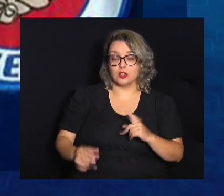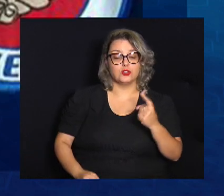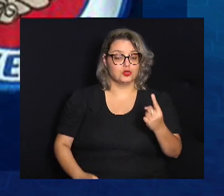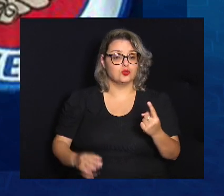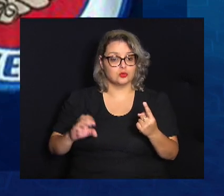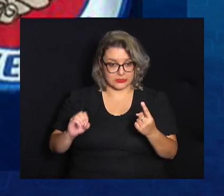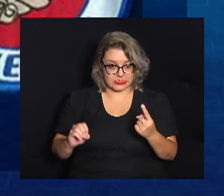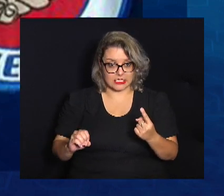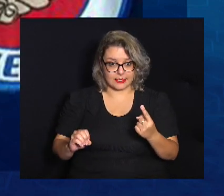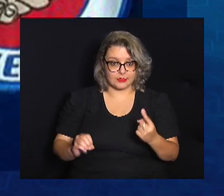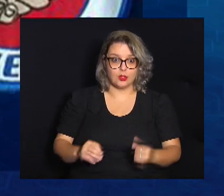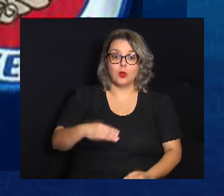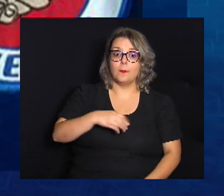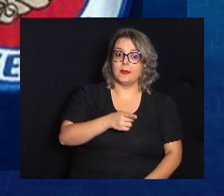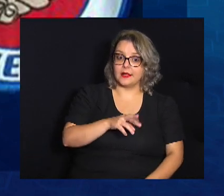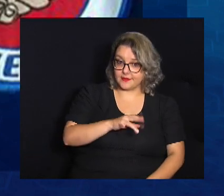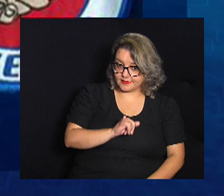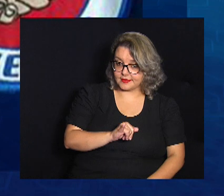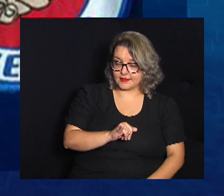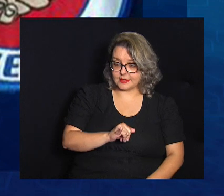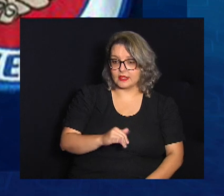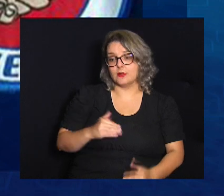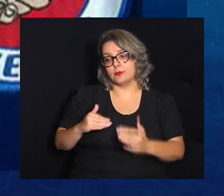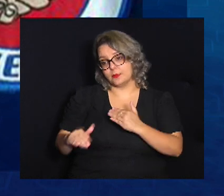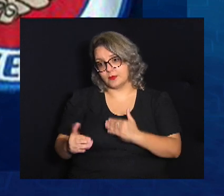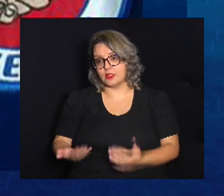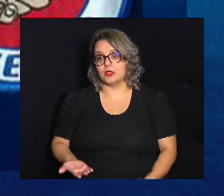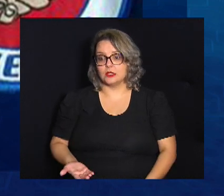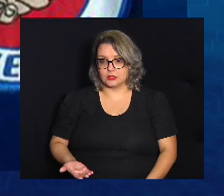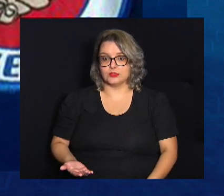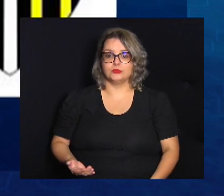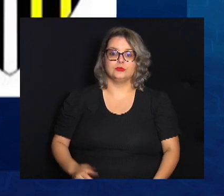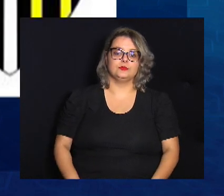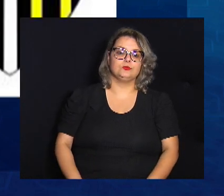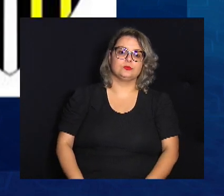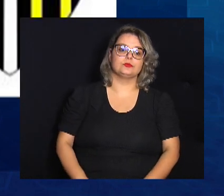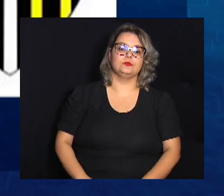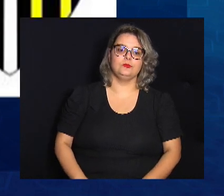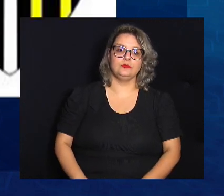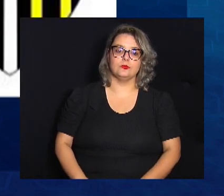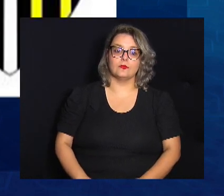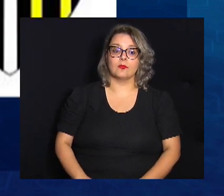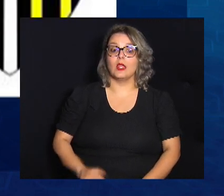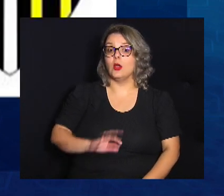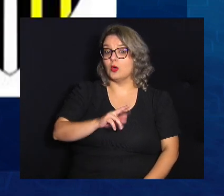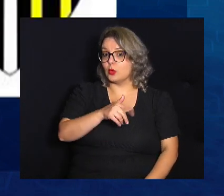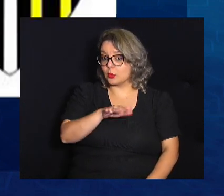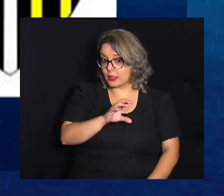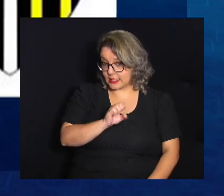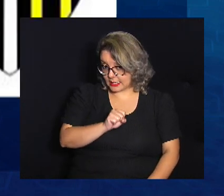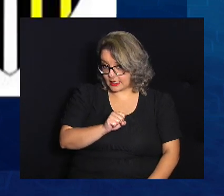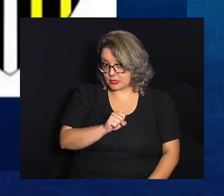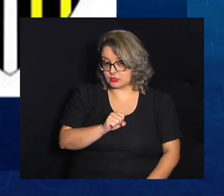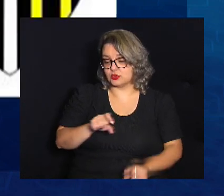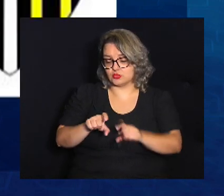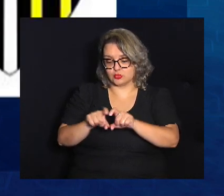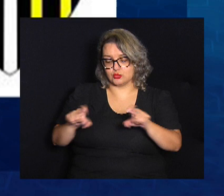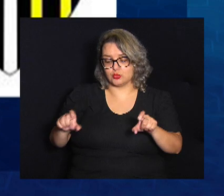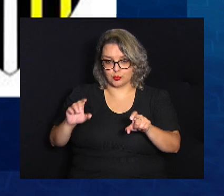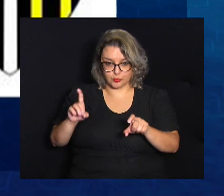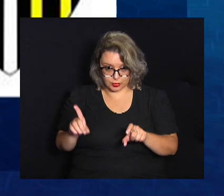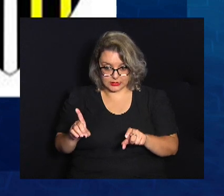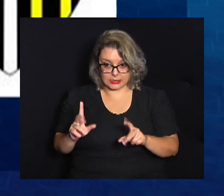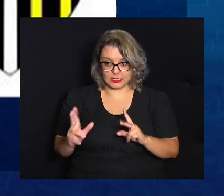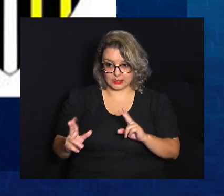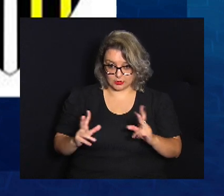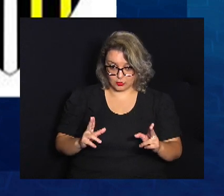o Atlético de Madrid Vila Formosa derrotou o Unidos Ademar Barros. Já pelo grupo D, 3 partidas ficaram no